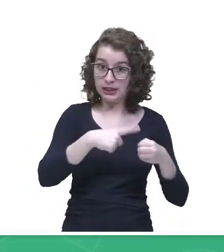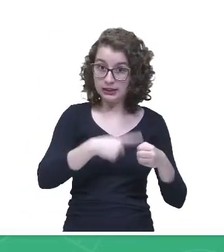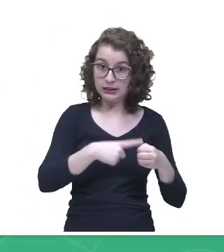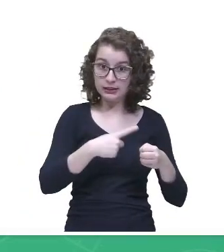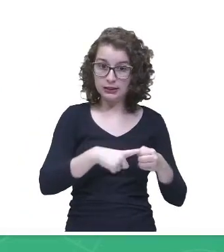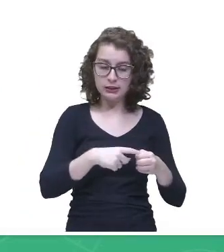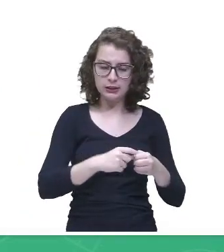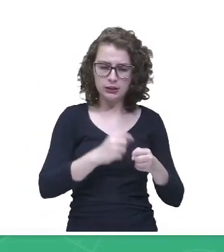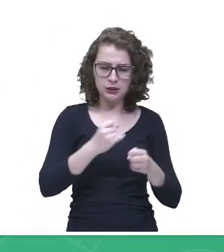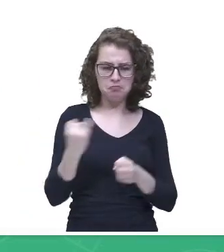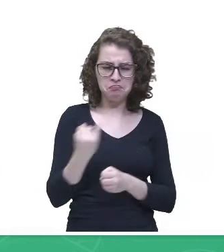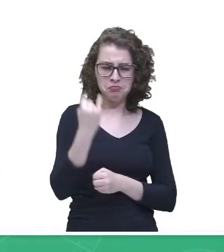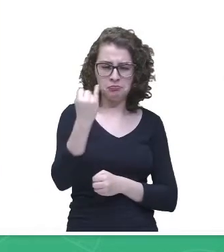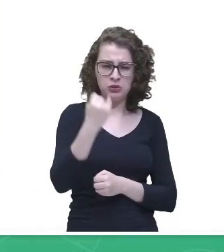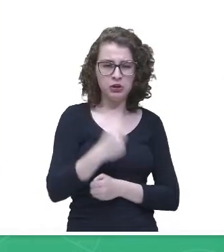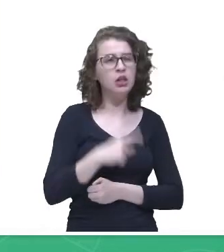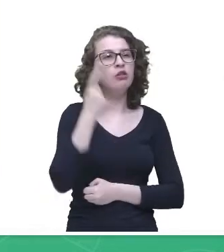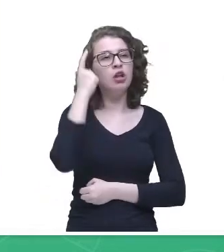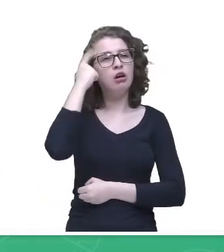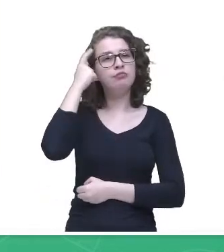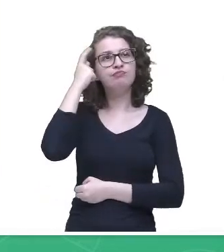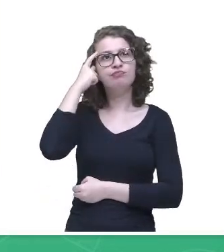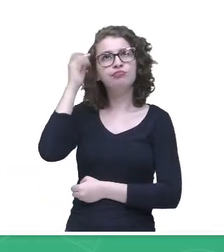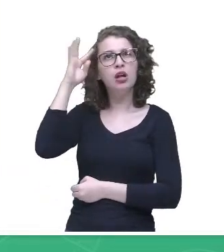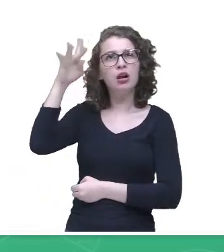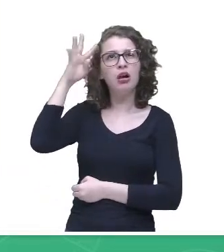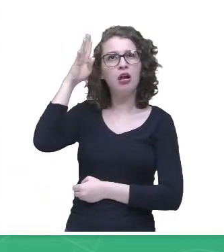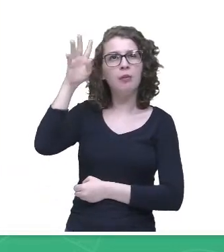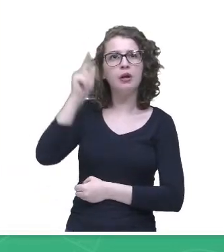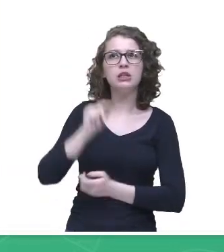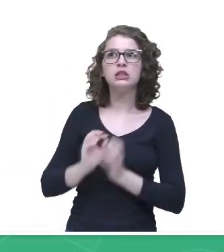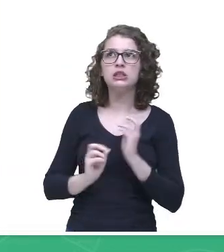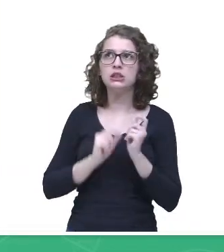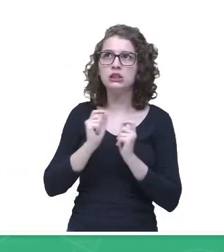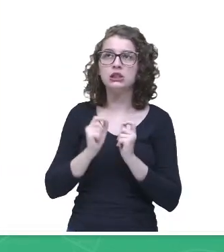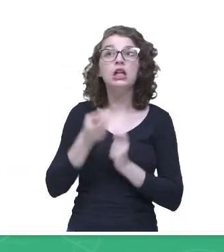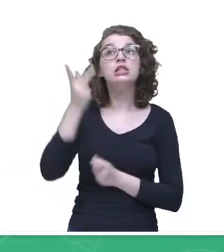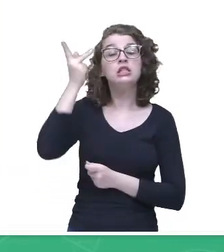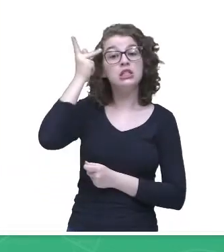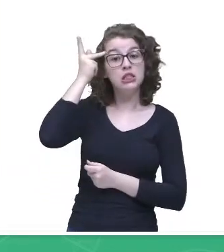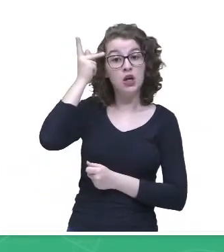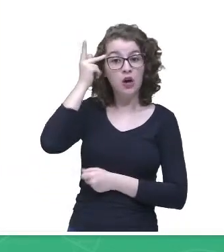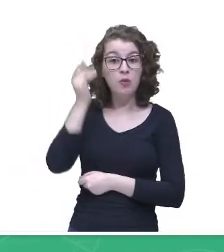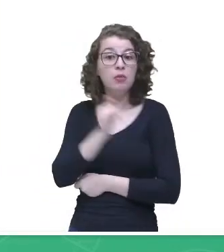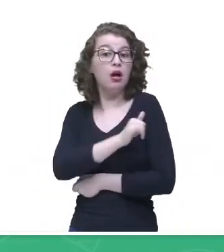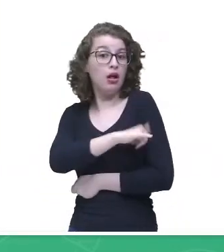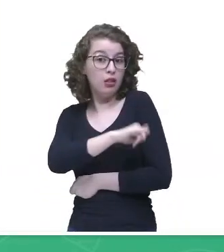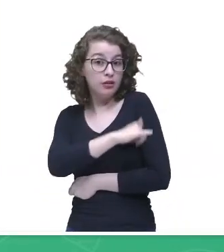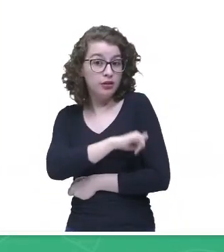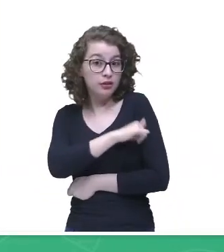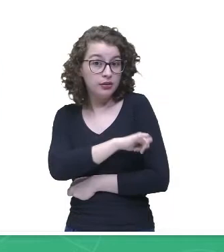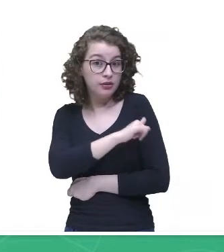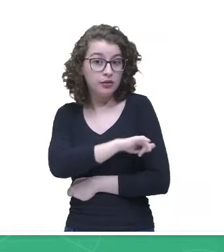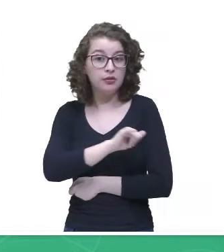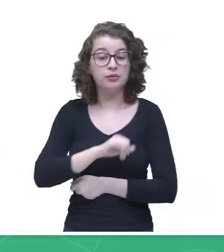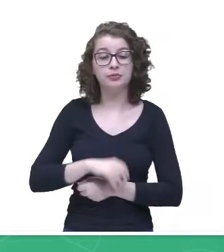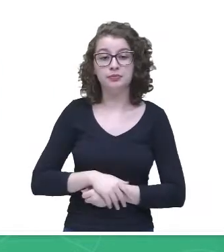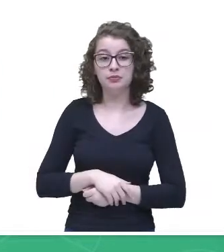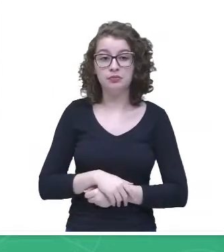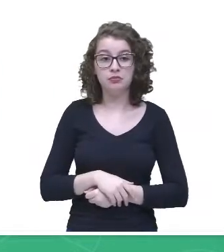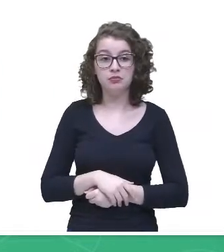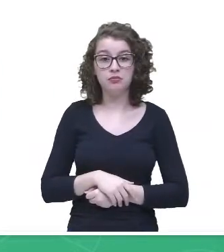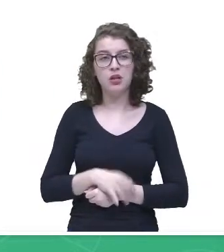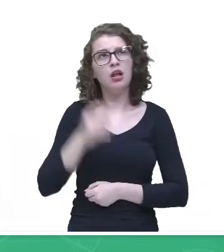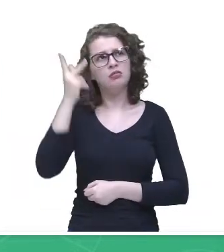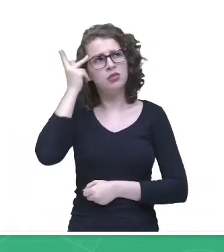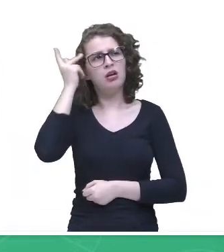nossa mente logo, Geralmente vem logo São Paulo e Rio de Janeiro, tá bom? Que são